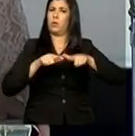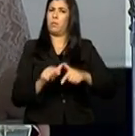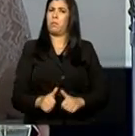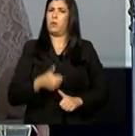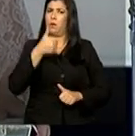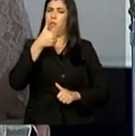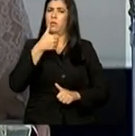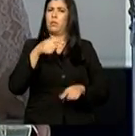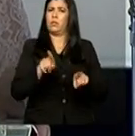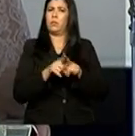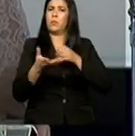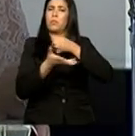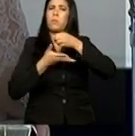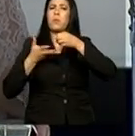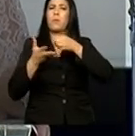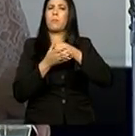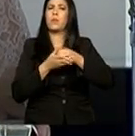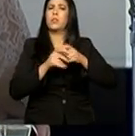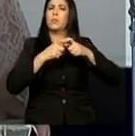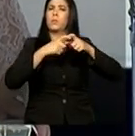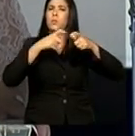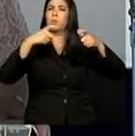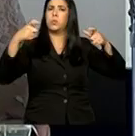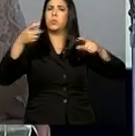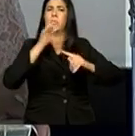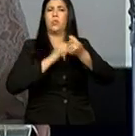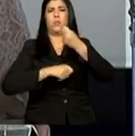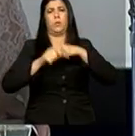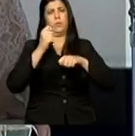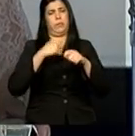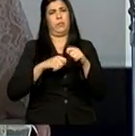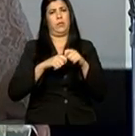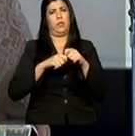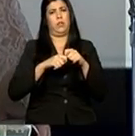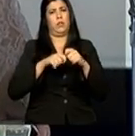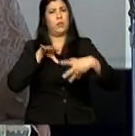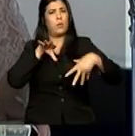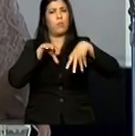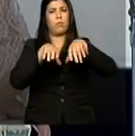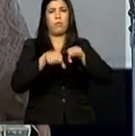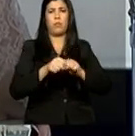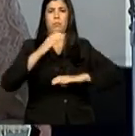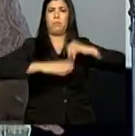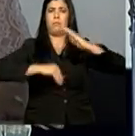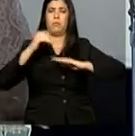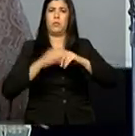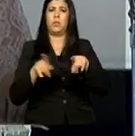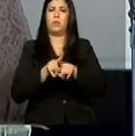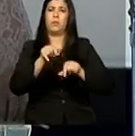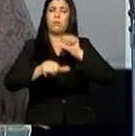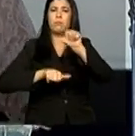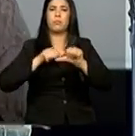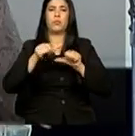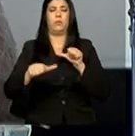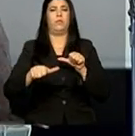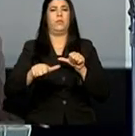qualidade, baseado na expansão da economia, na formação profissional e na